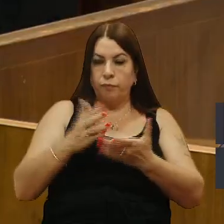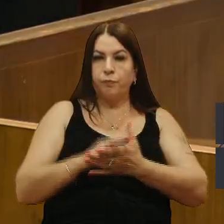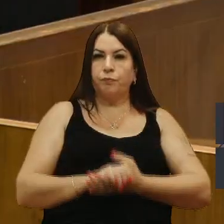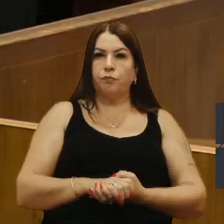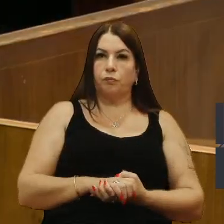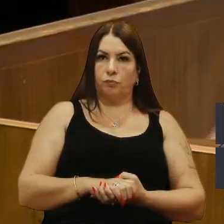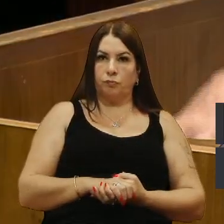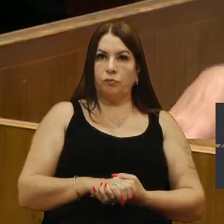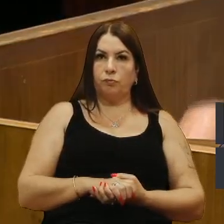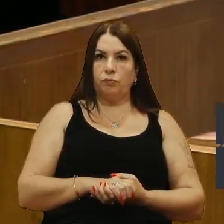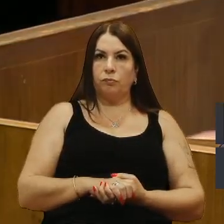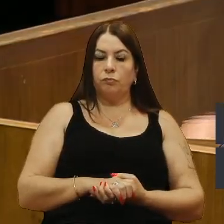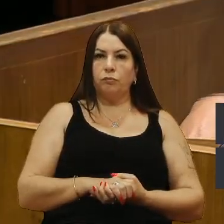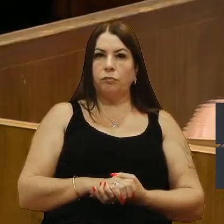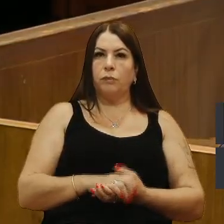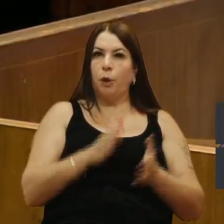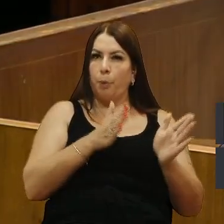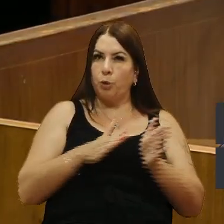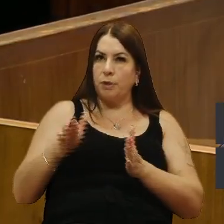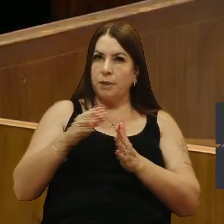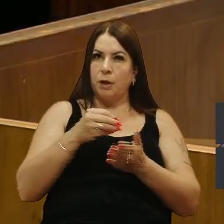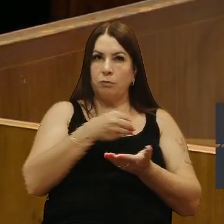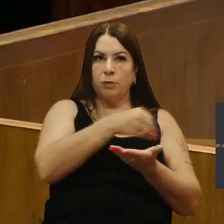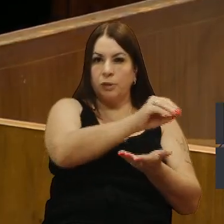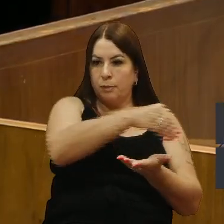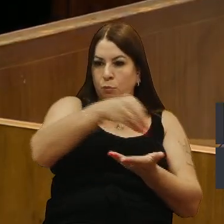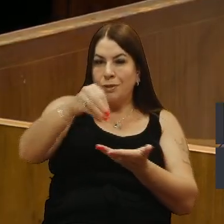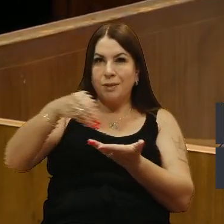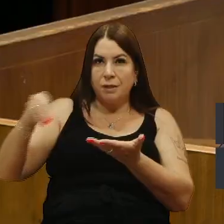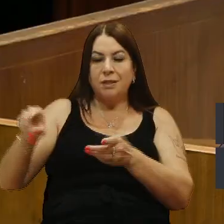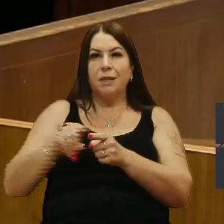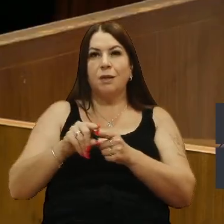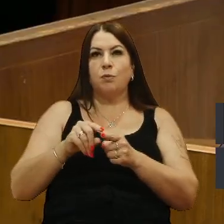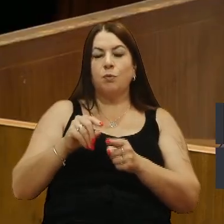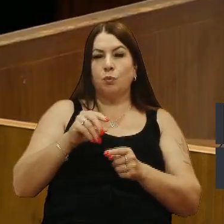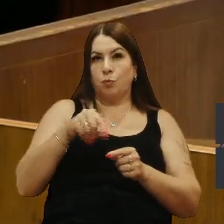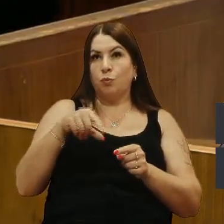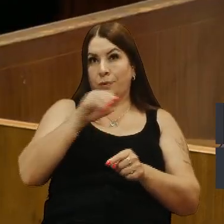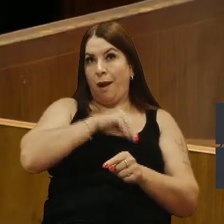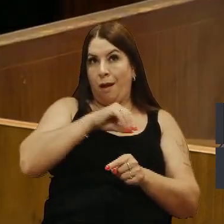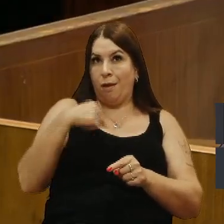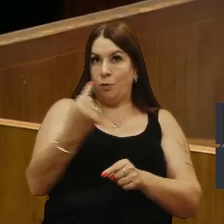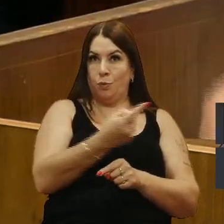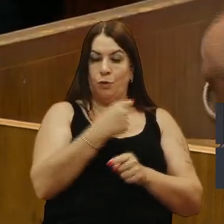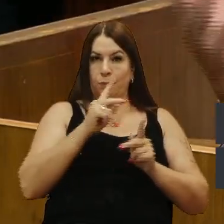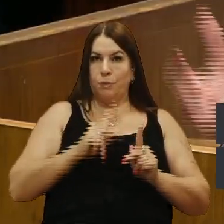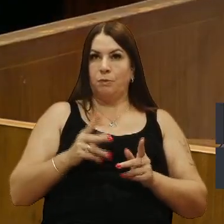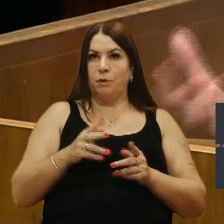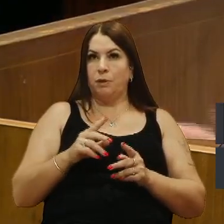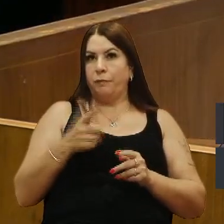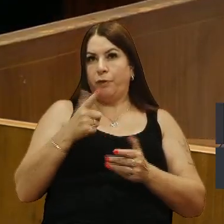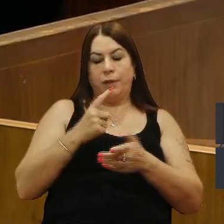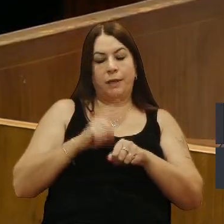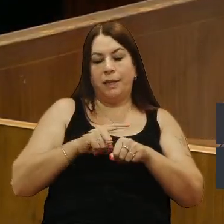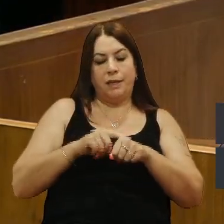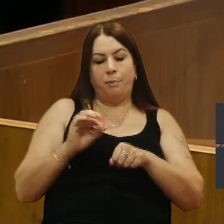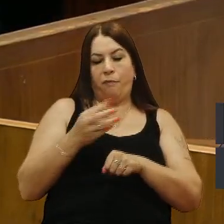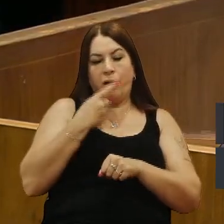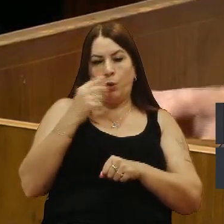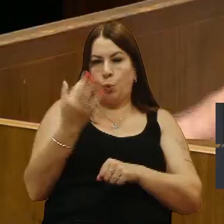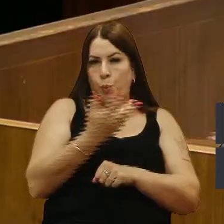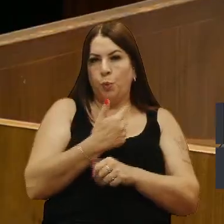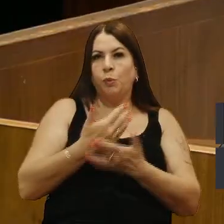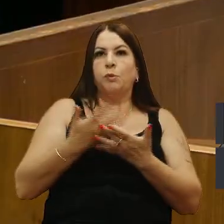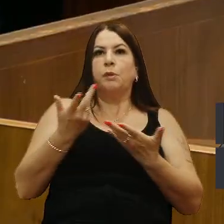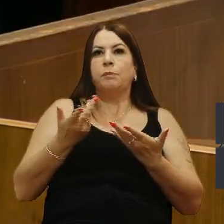de organização, produção e distribuição de renda, eles são, eu não vou ter tempo para citar todos,